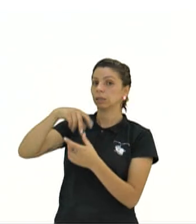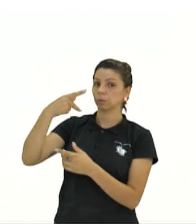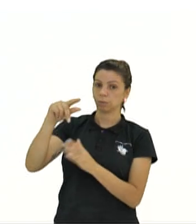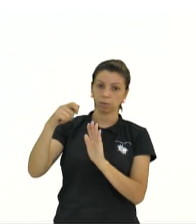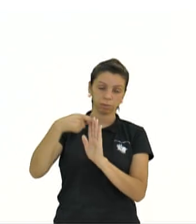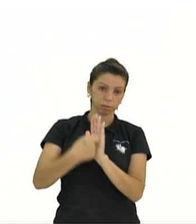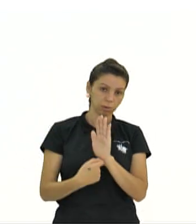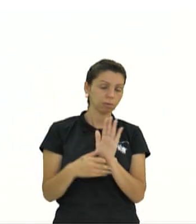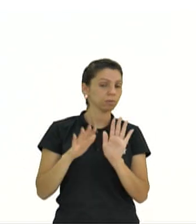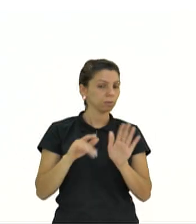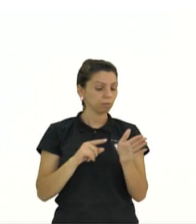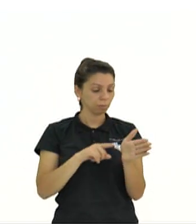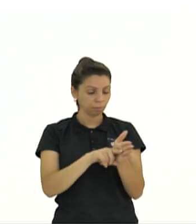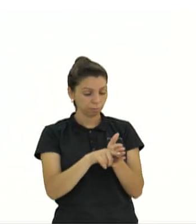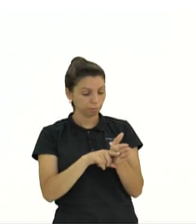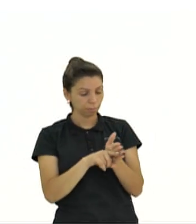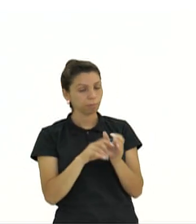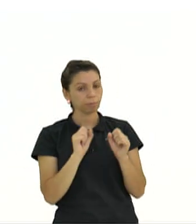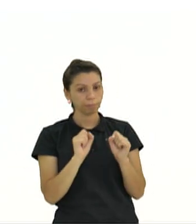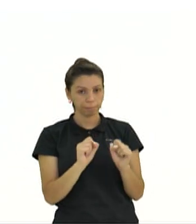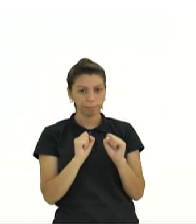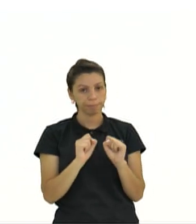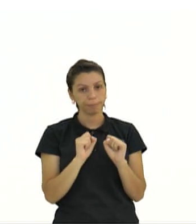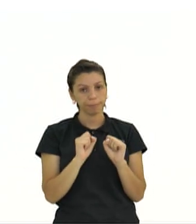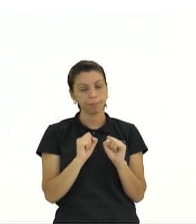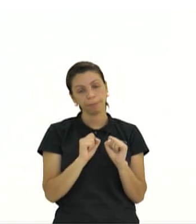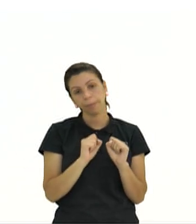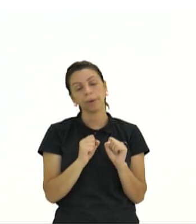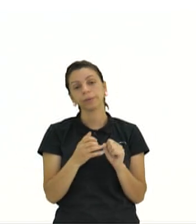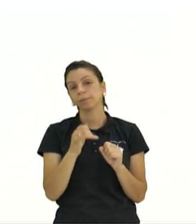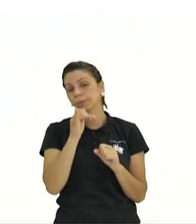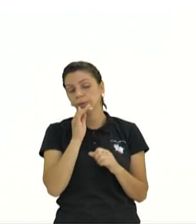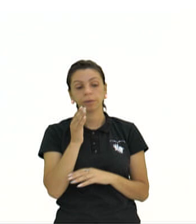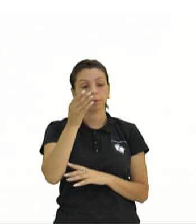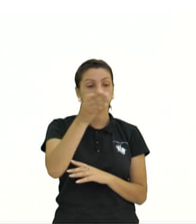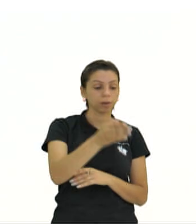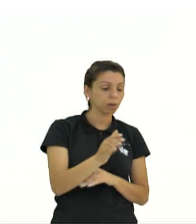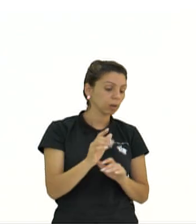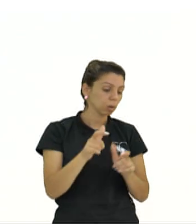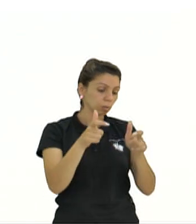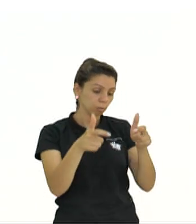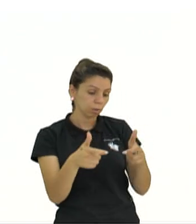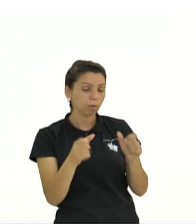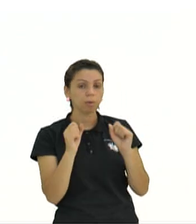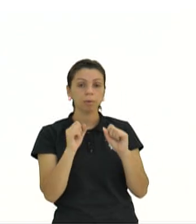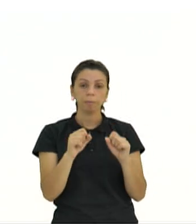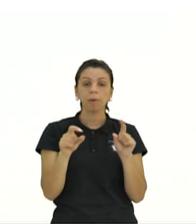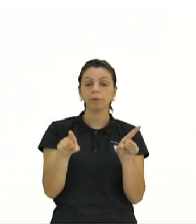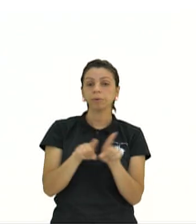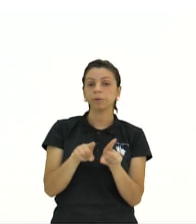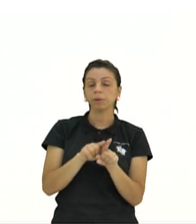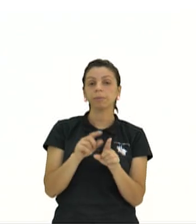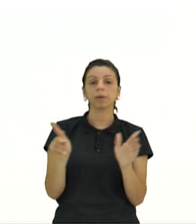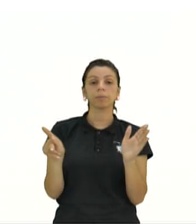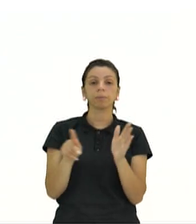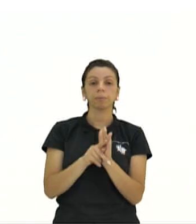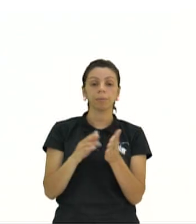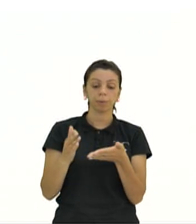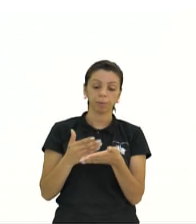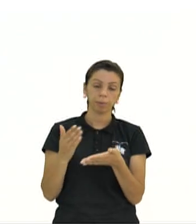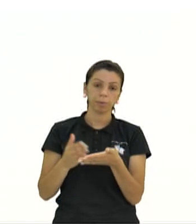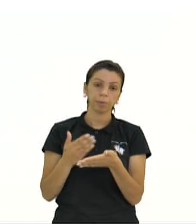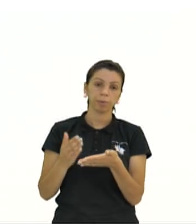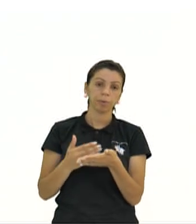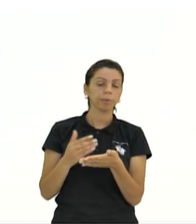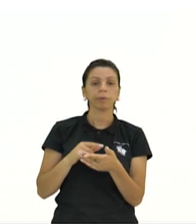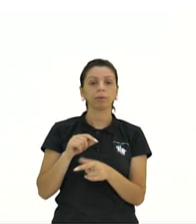essa pesquisa, ela pode ser uma pesquisa de campo, ela pode ser uma pesquisa bibliográfica. O que é uma